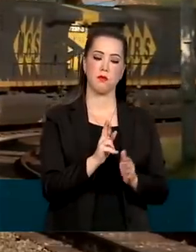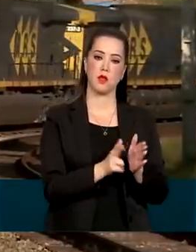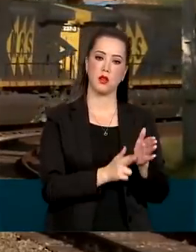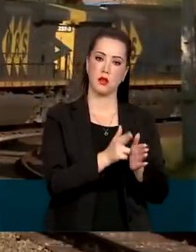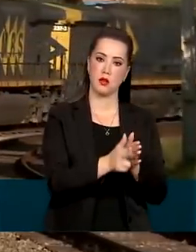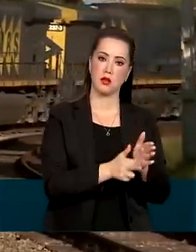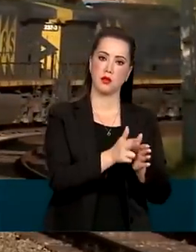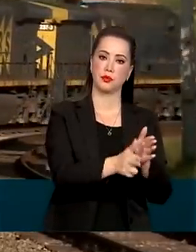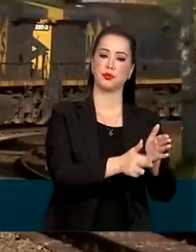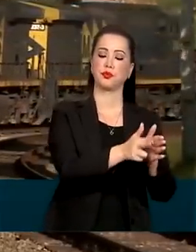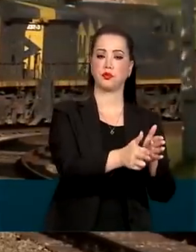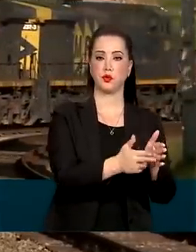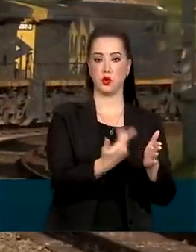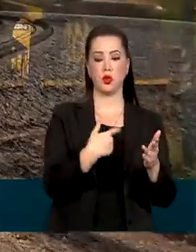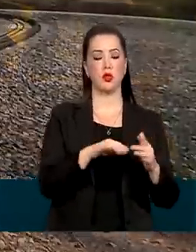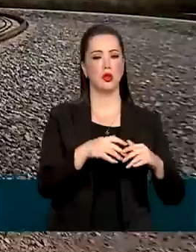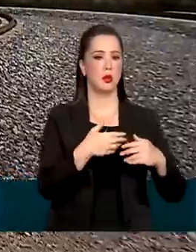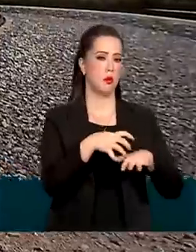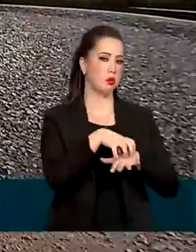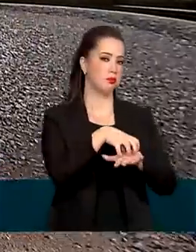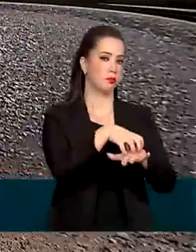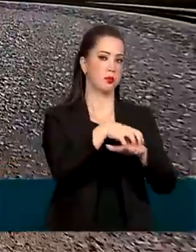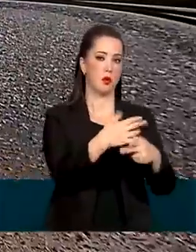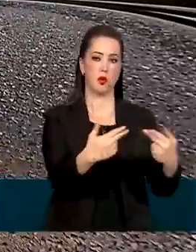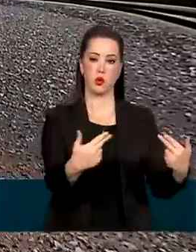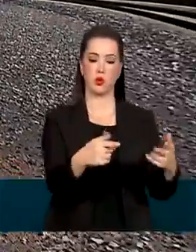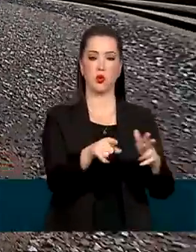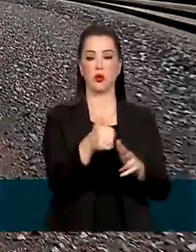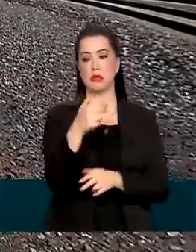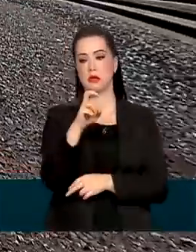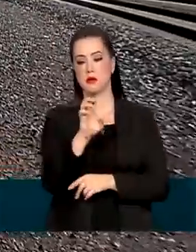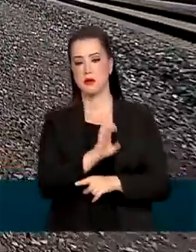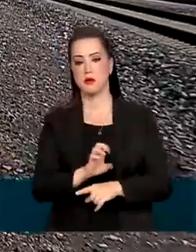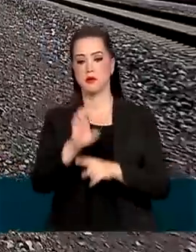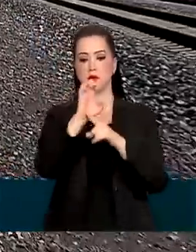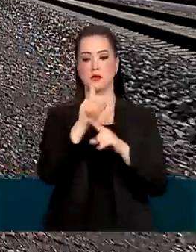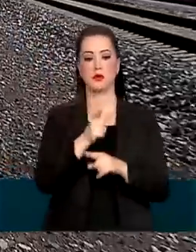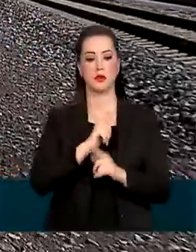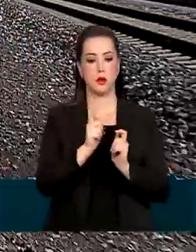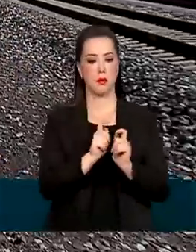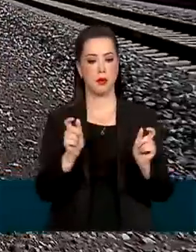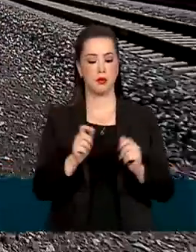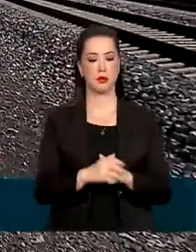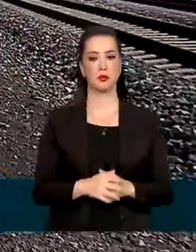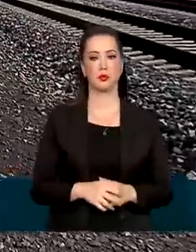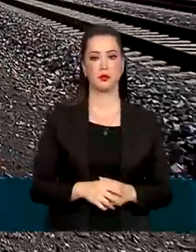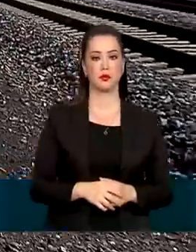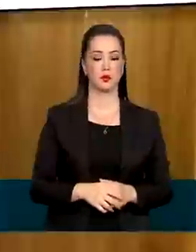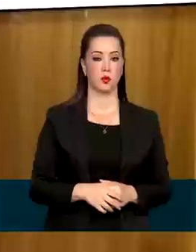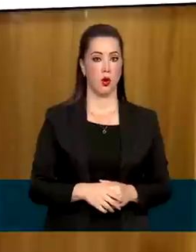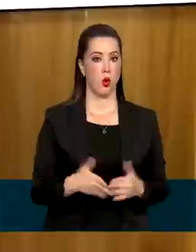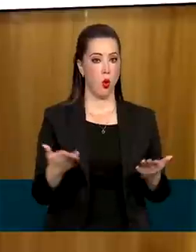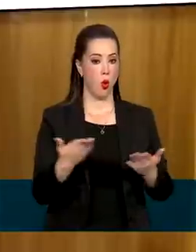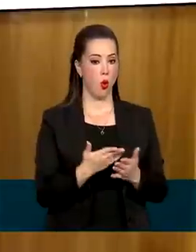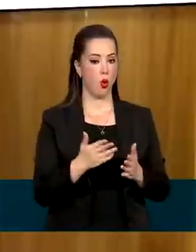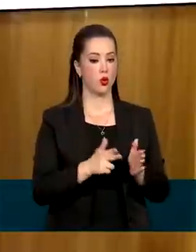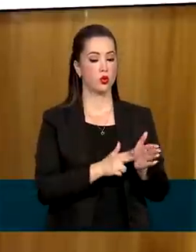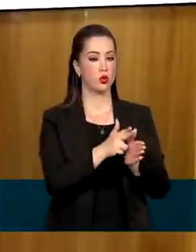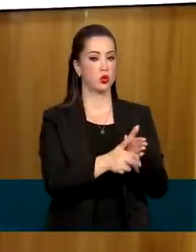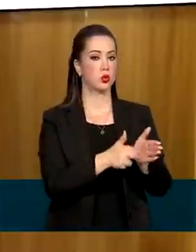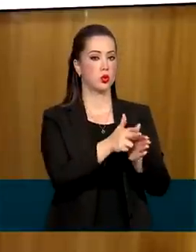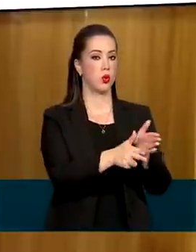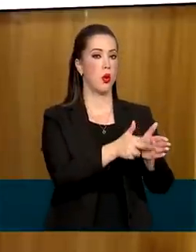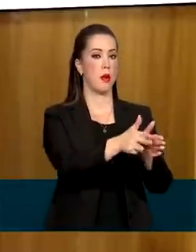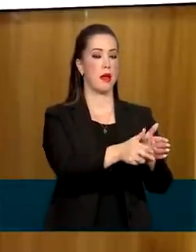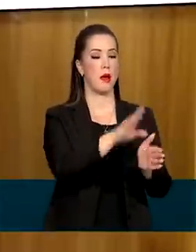mercadorias em 15 estados que passaram a contar com infraestrutura Ferroviária E ampliada o modo de transporte Ferroviário é o